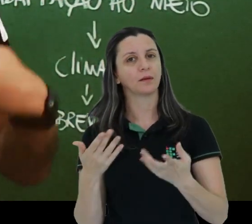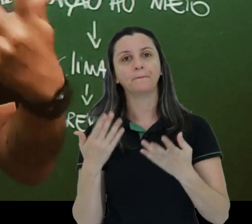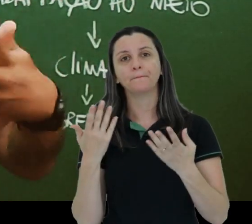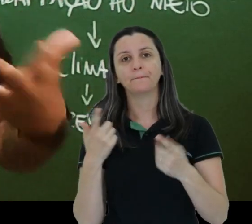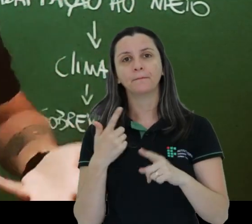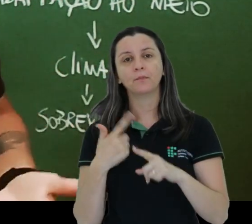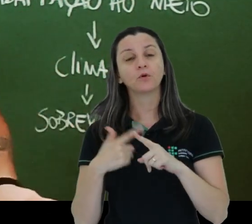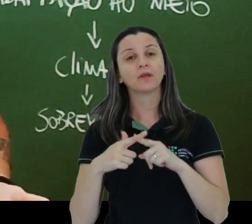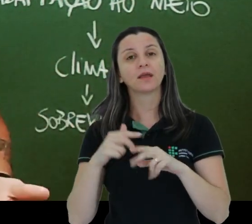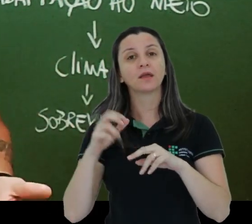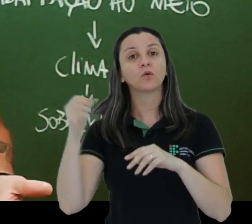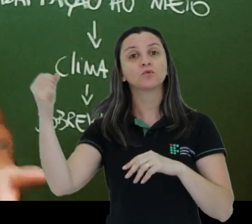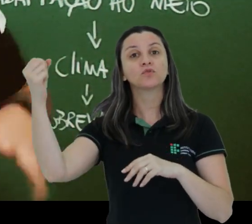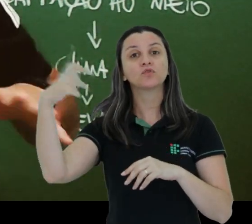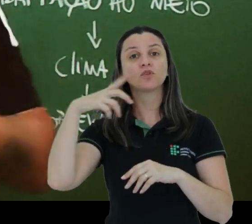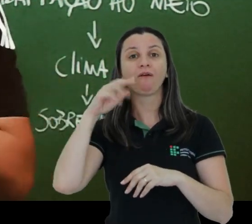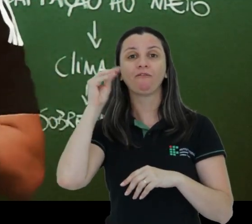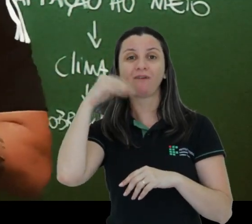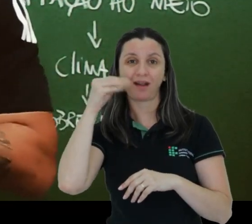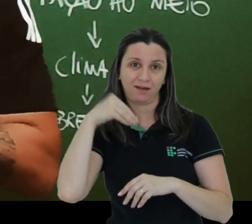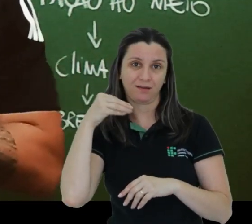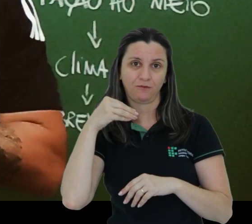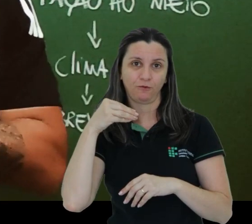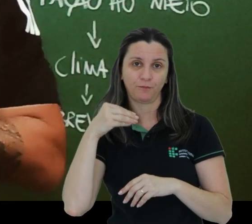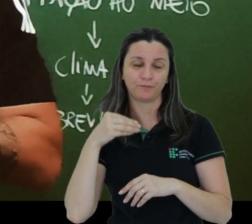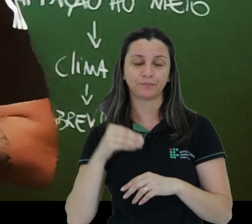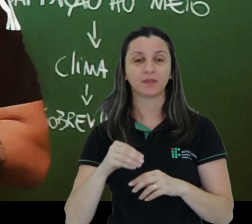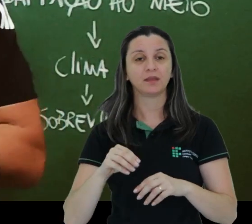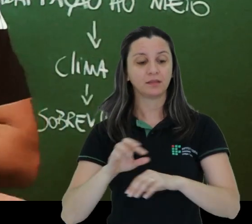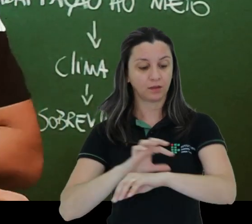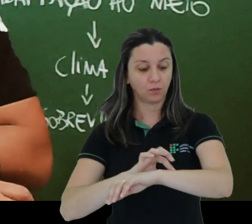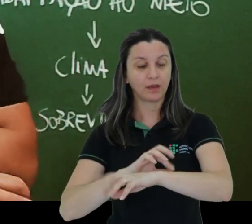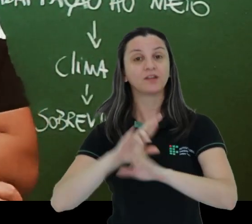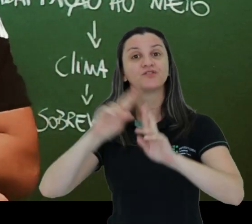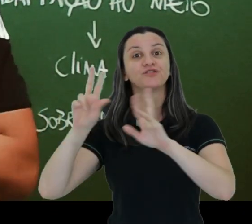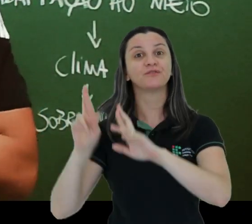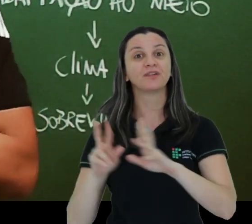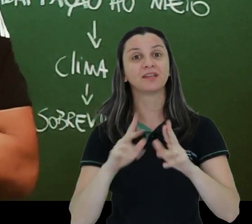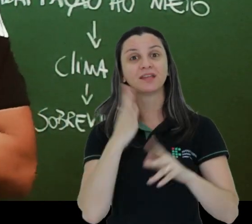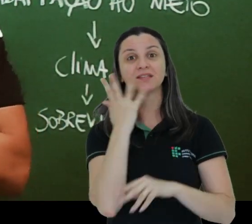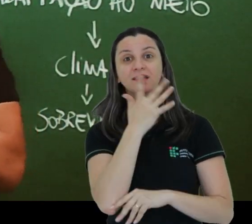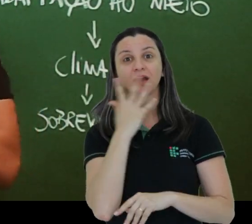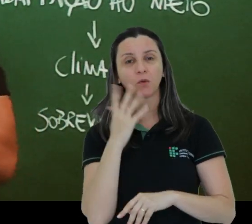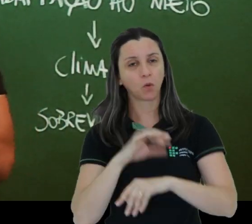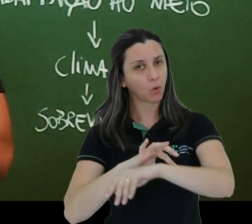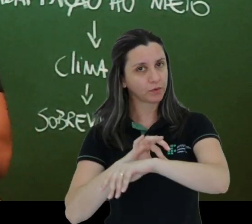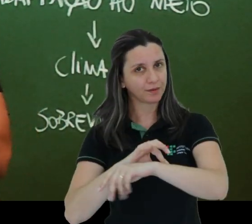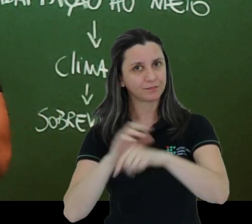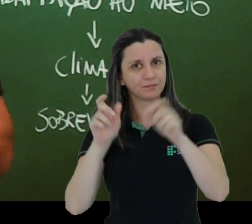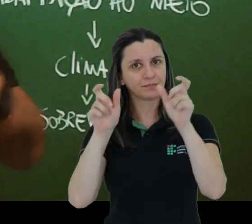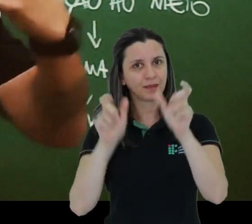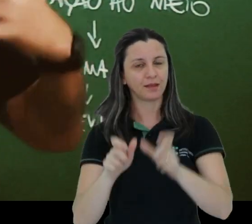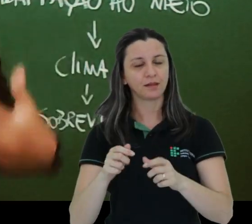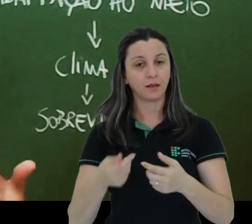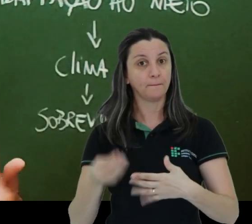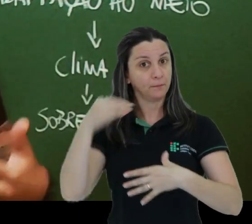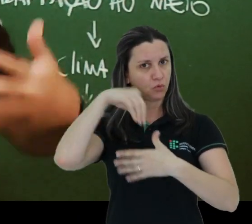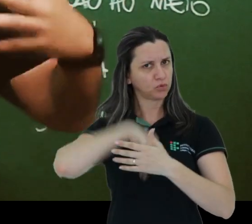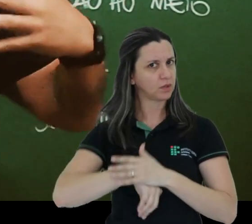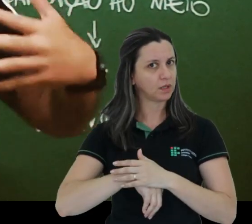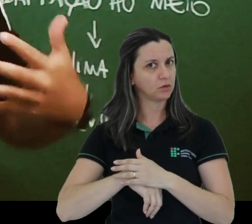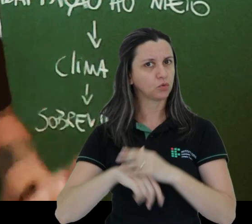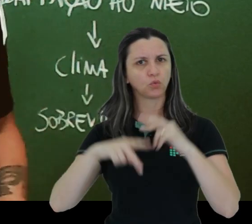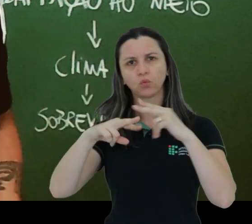menor incidência solar. Então, a diferenciação da cor da pele das pessoas, por